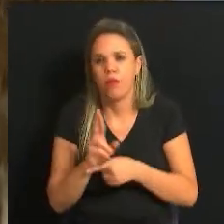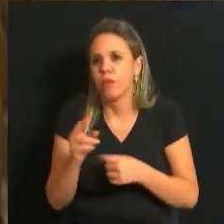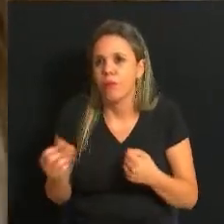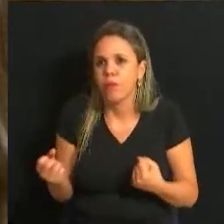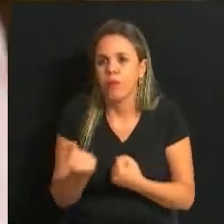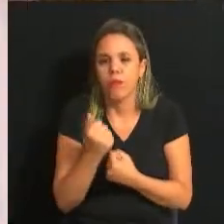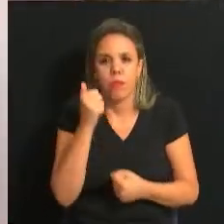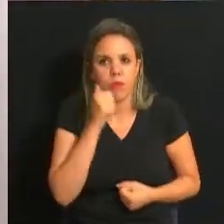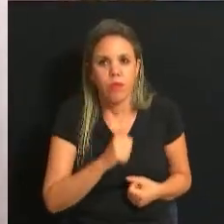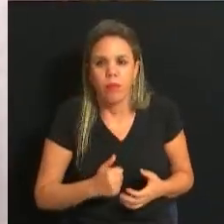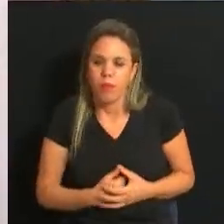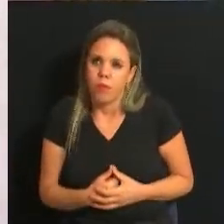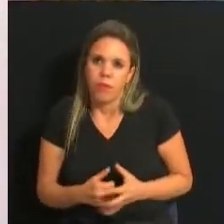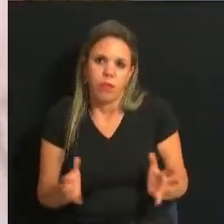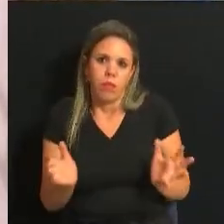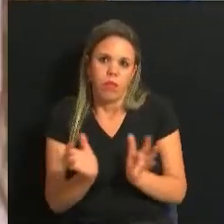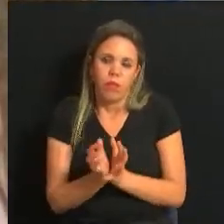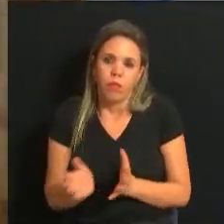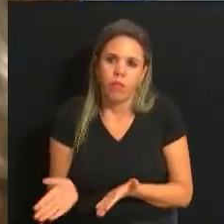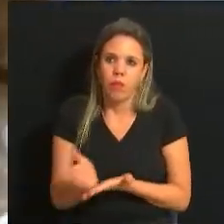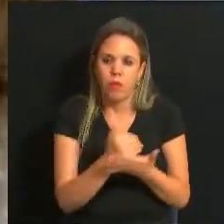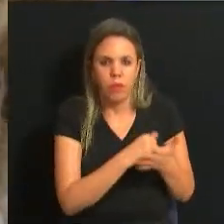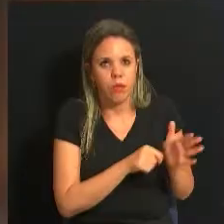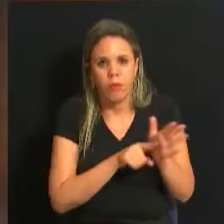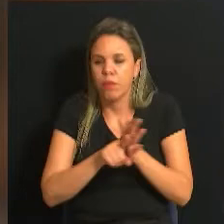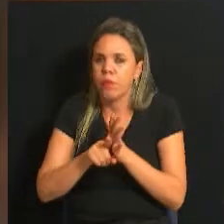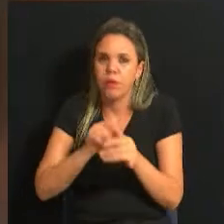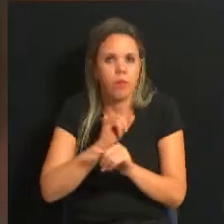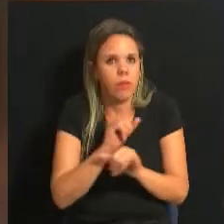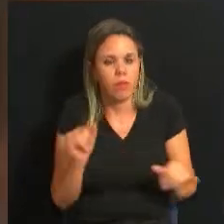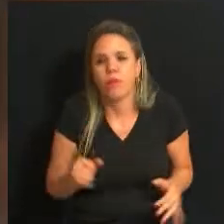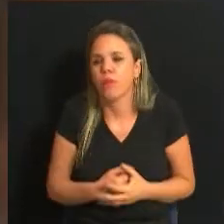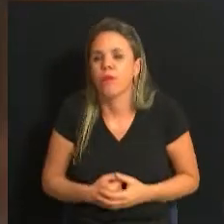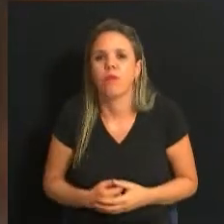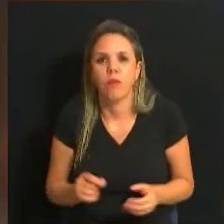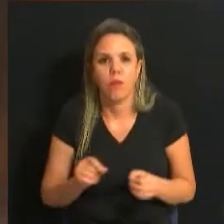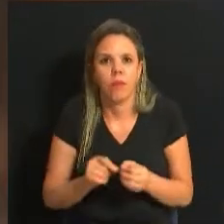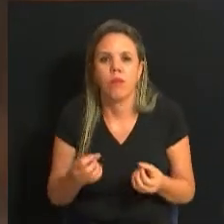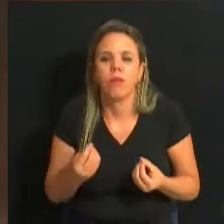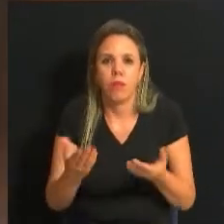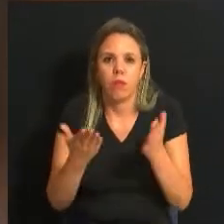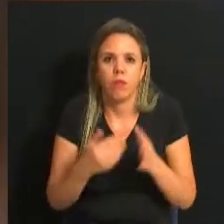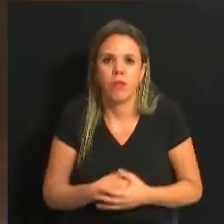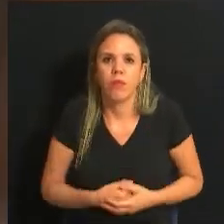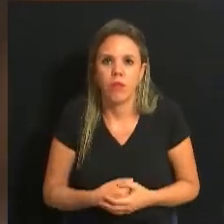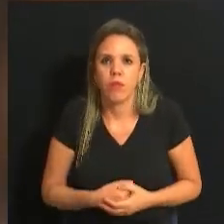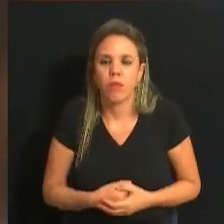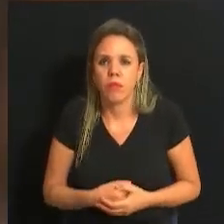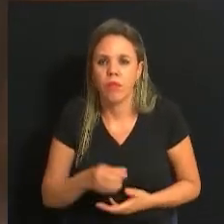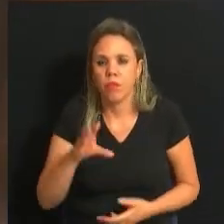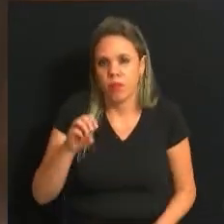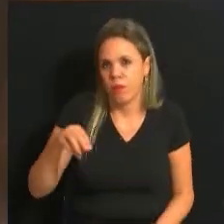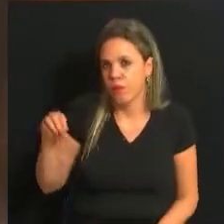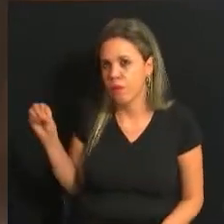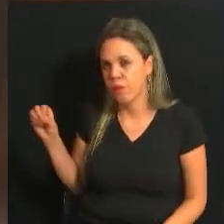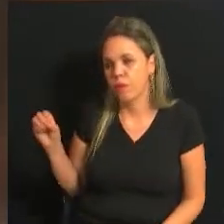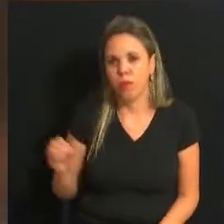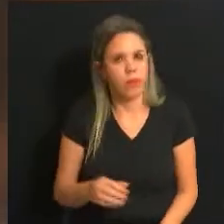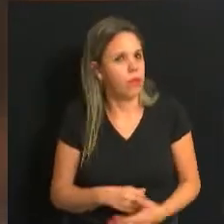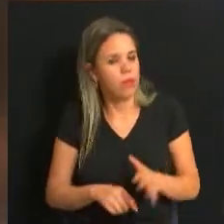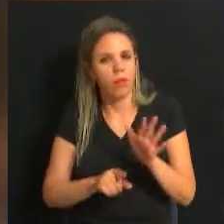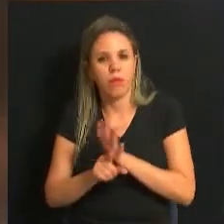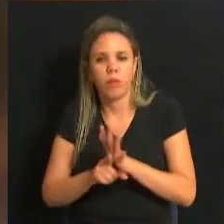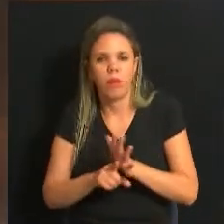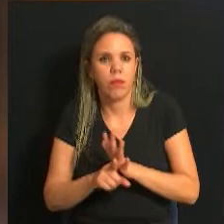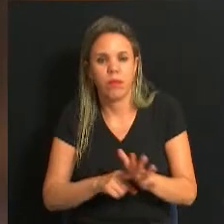Mulher, a comissão coletou dados alarmantes. O que foi fornecido para a gente pelo CEAMO foi os dados